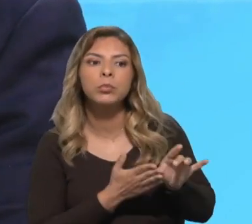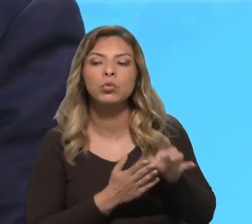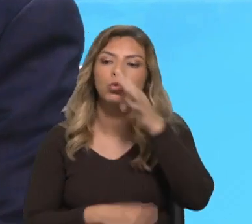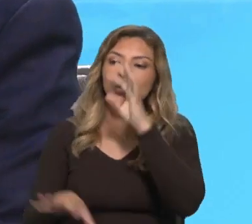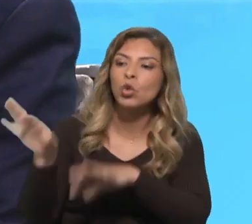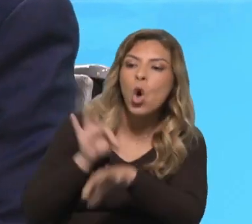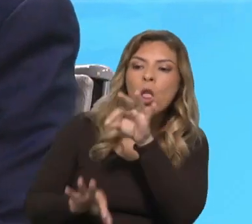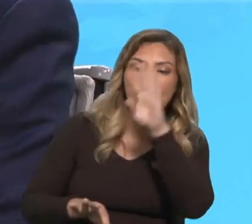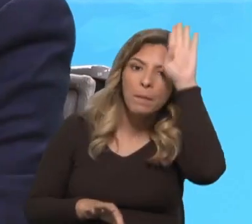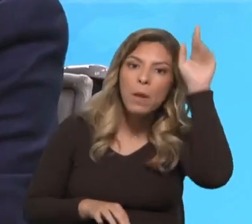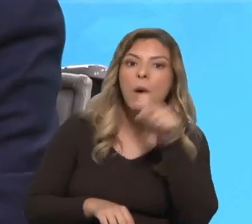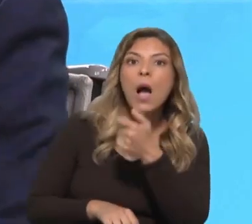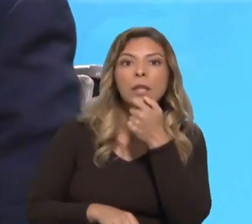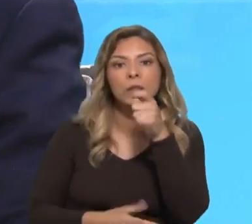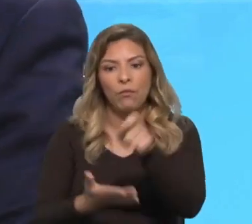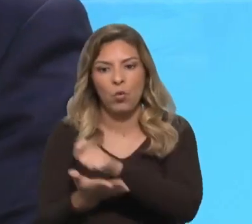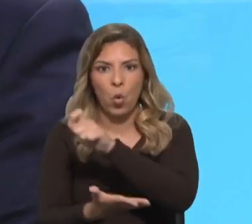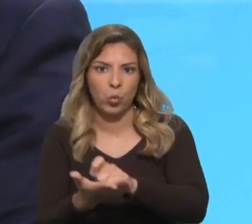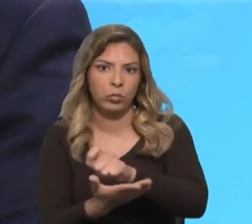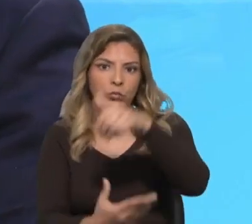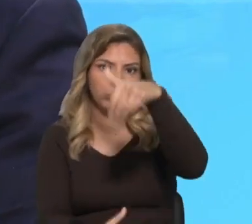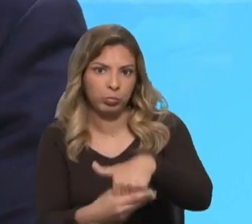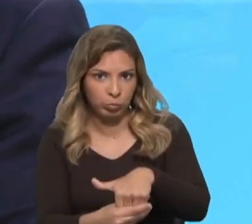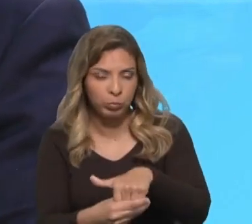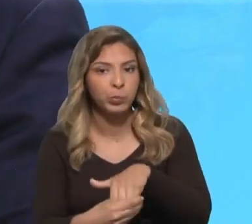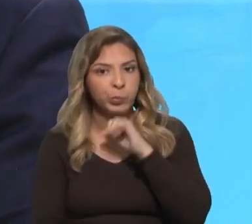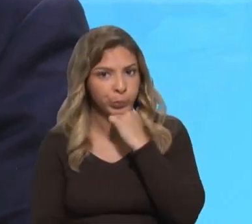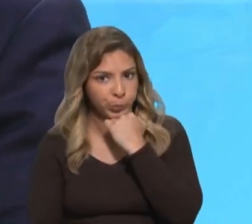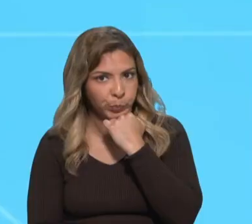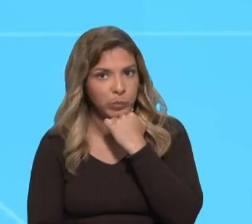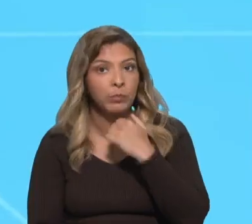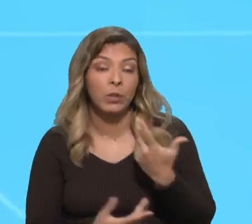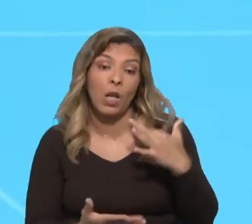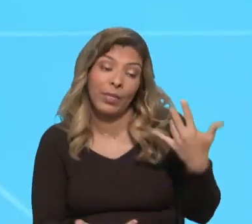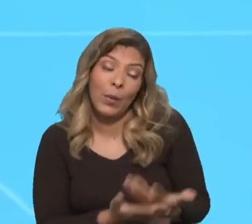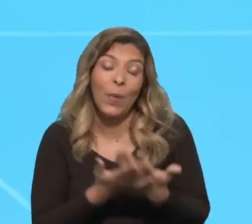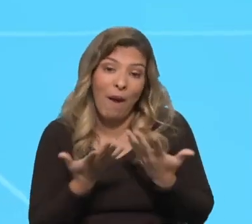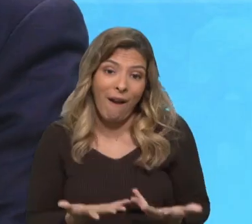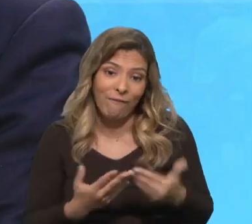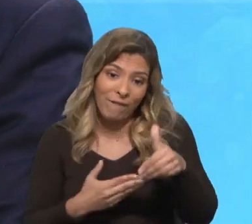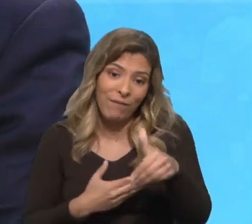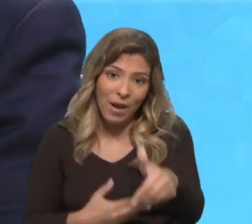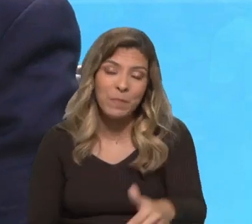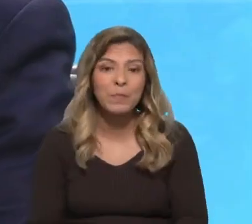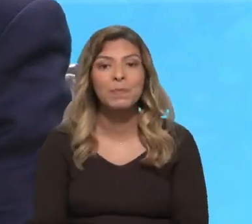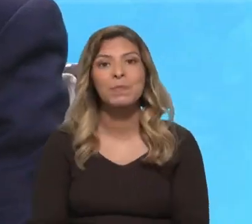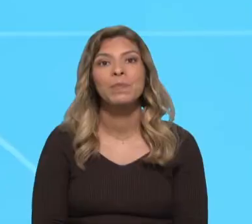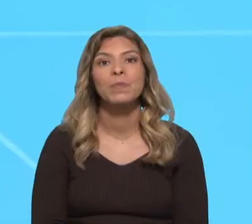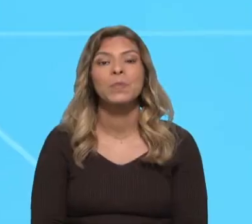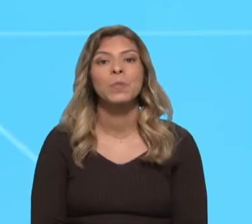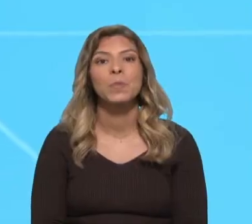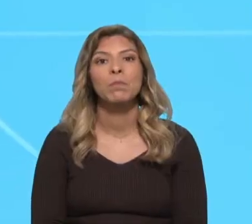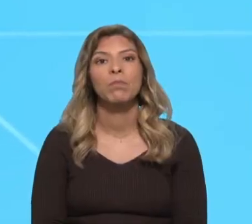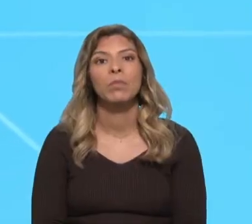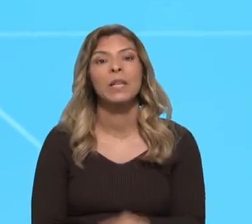Papa, a não ser o voto, que é como se mantesse, e há de acontecer agora. Sim, nestes dias. Neste caso,